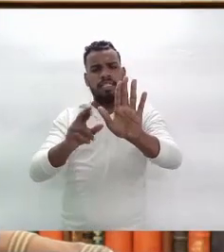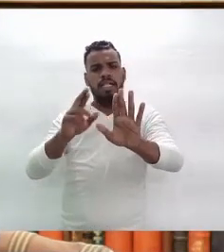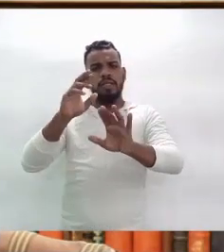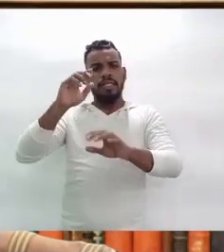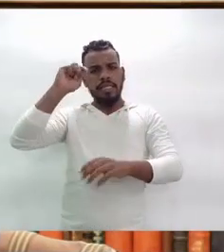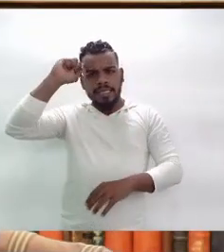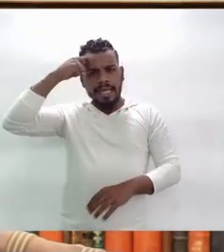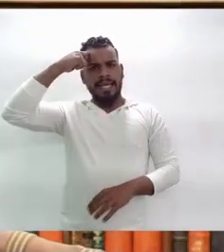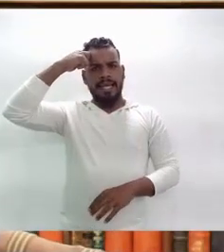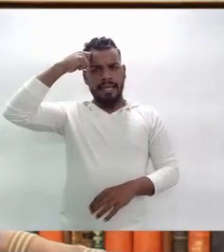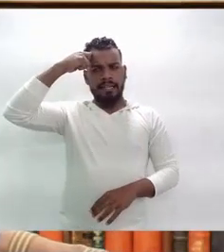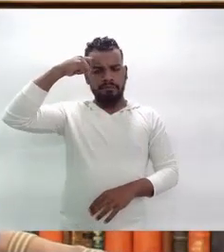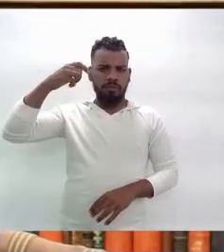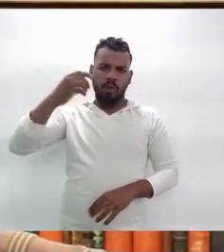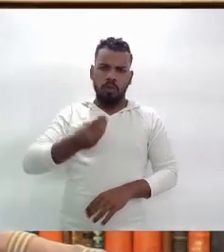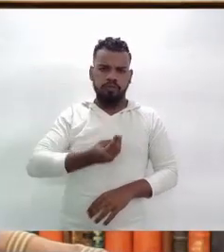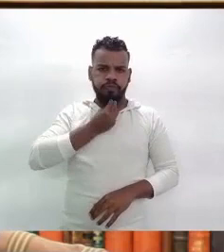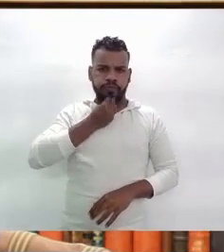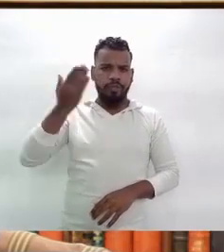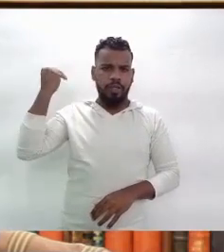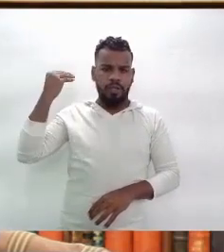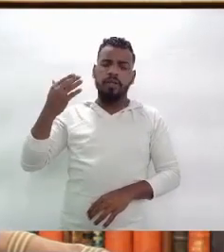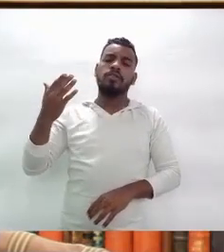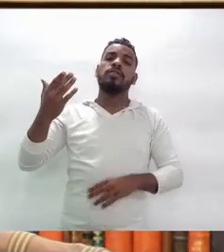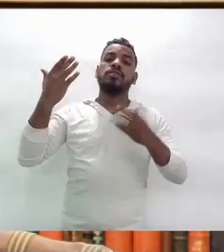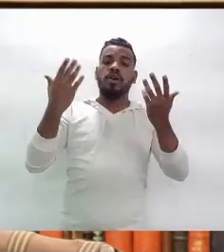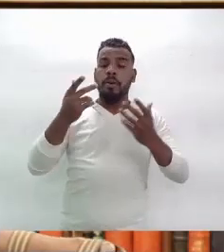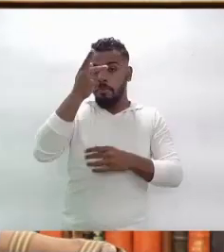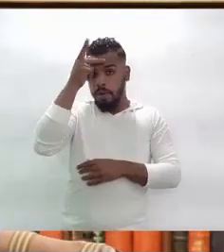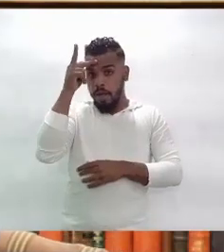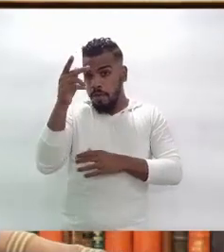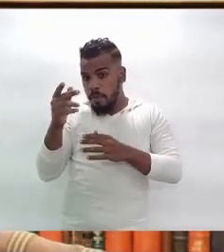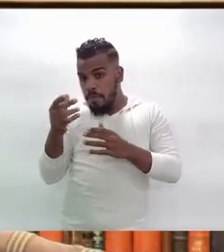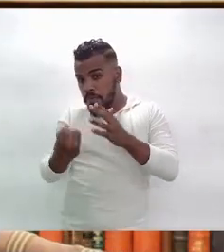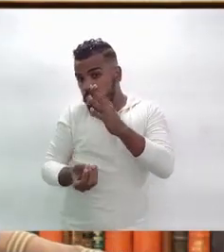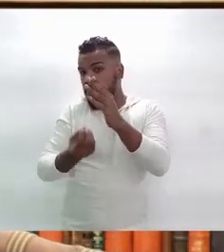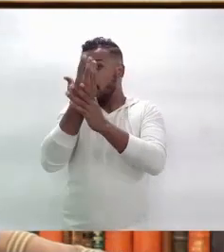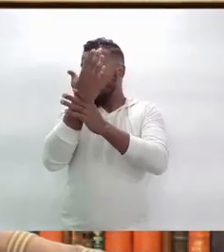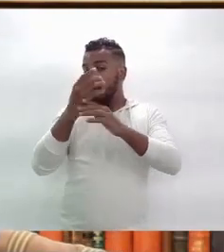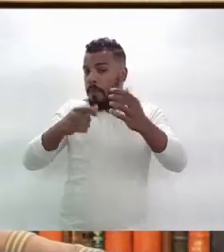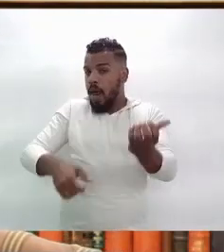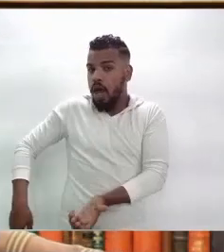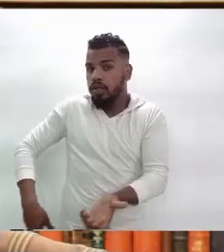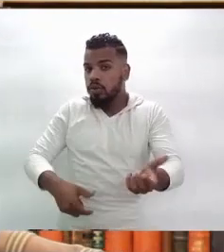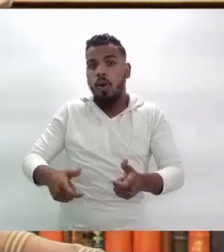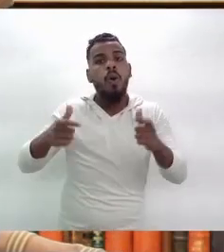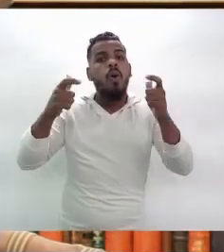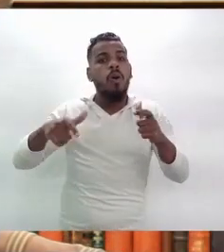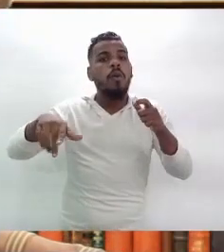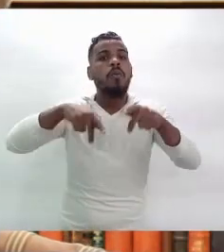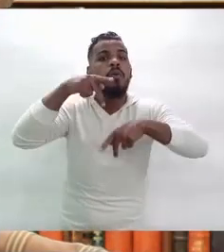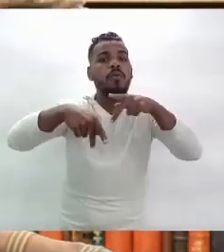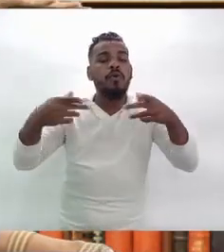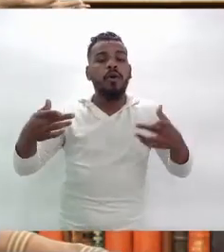uma oportunidade naquela época. Então os primeiros maracatus, né, evidenciados assim, historicamente foram